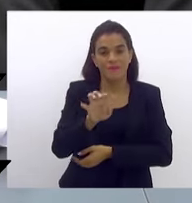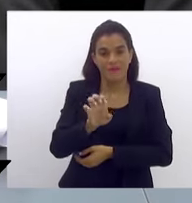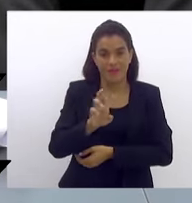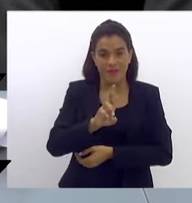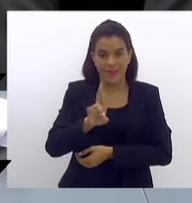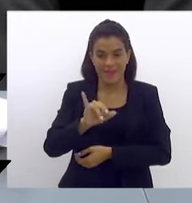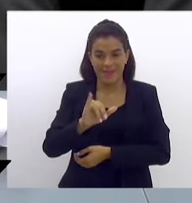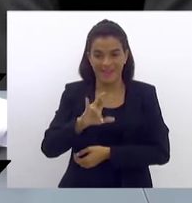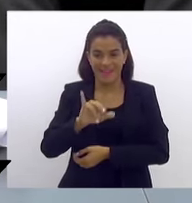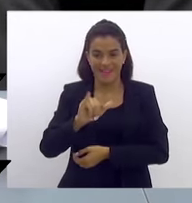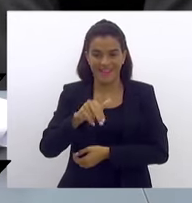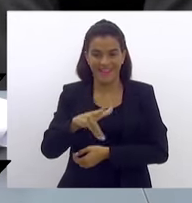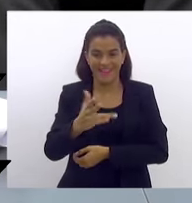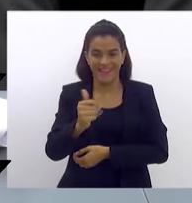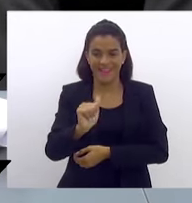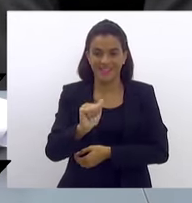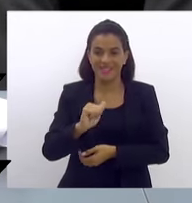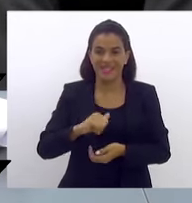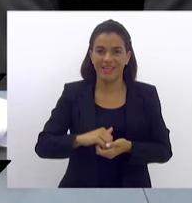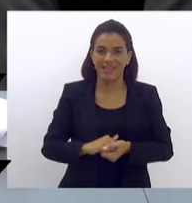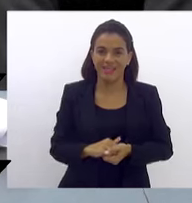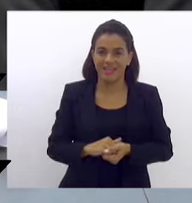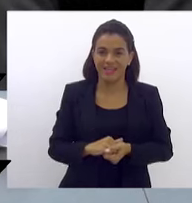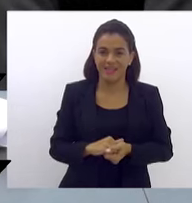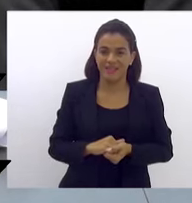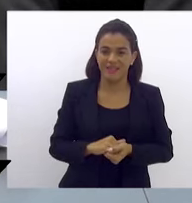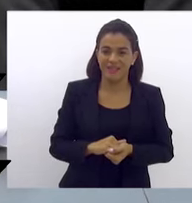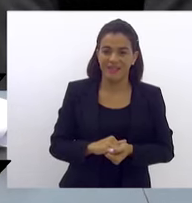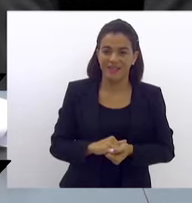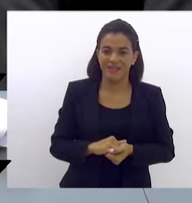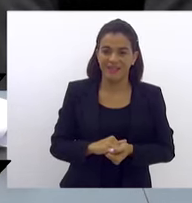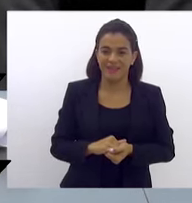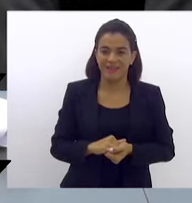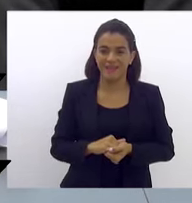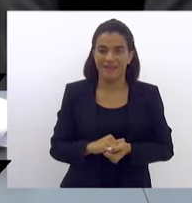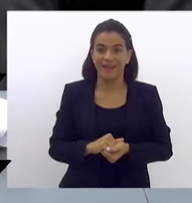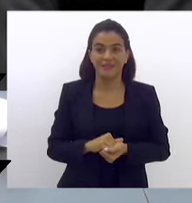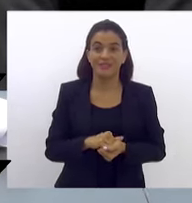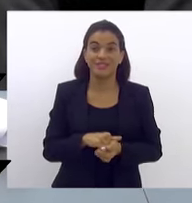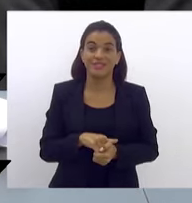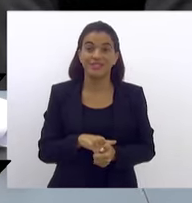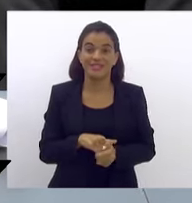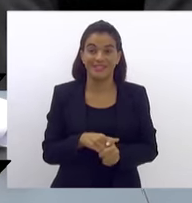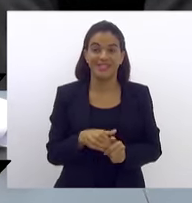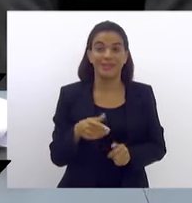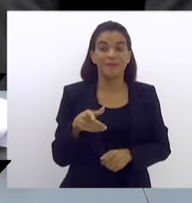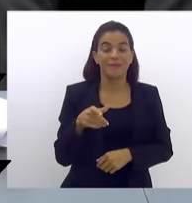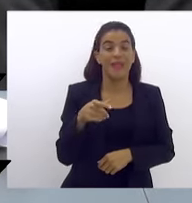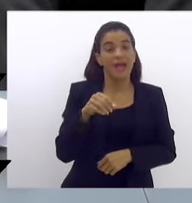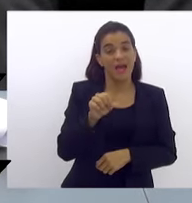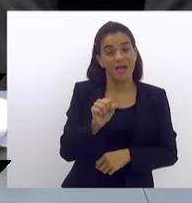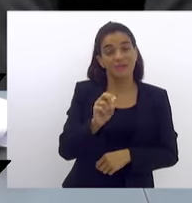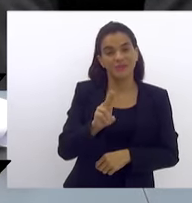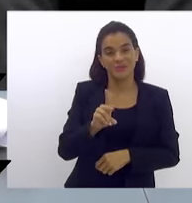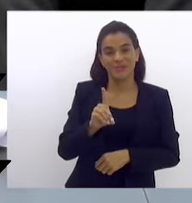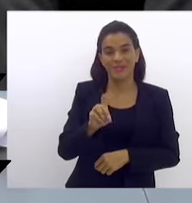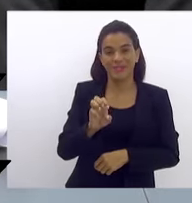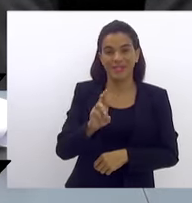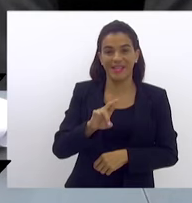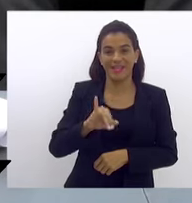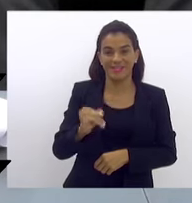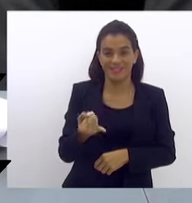kits porque facilita muito facilita se a se a nossa Sudeste fe ISO também